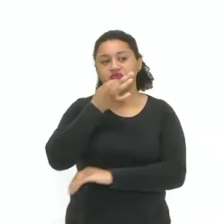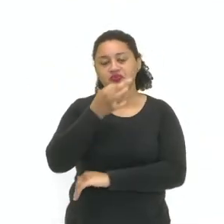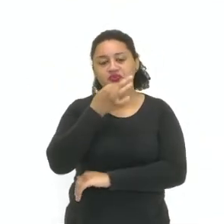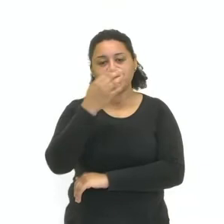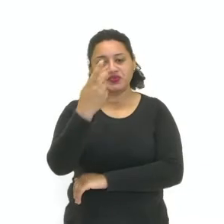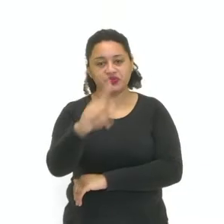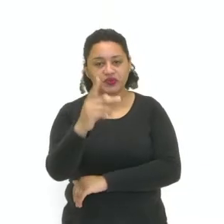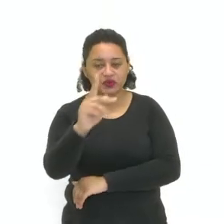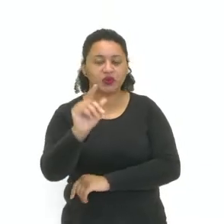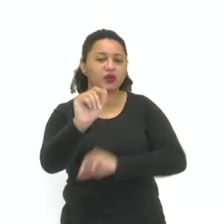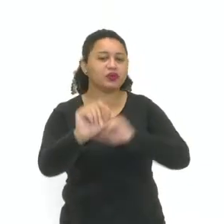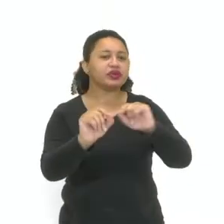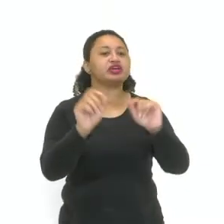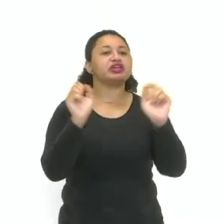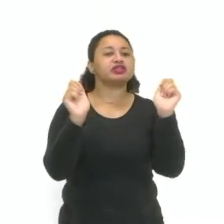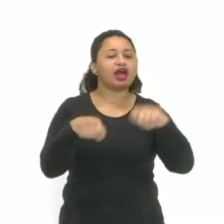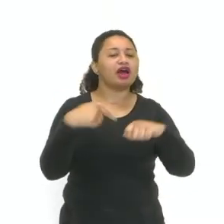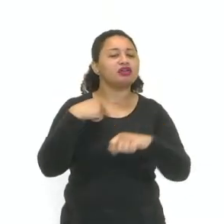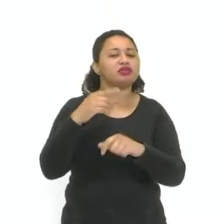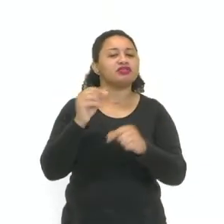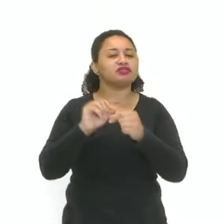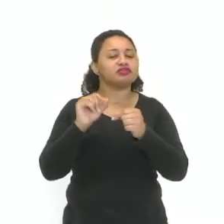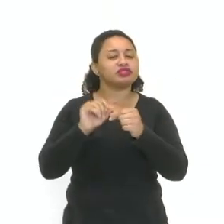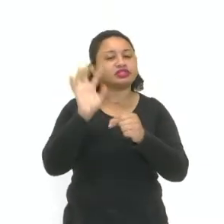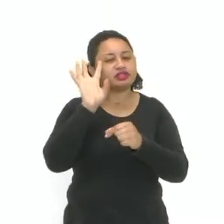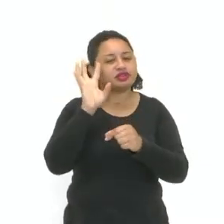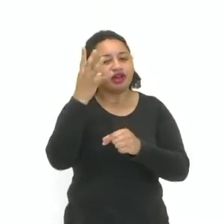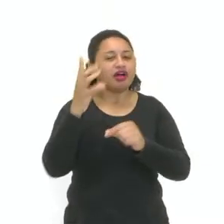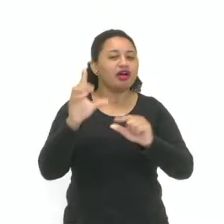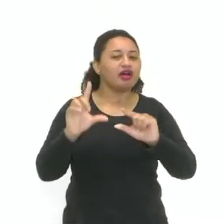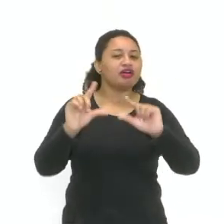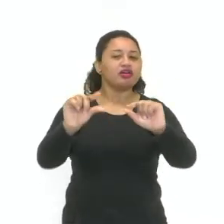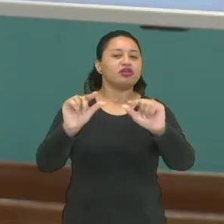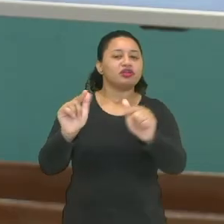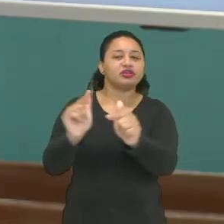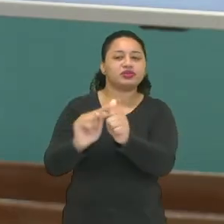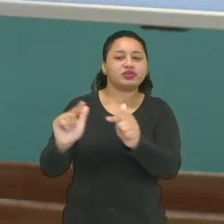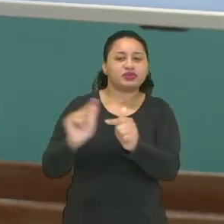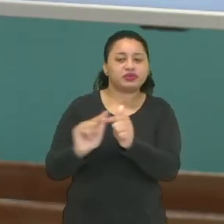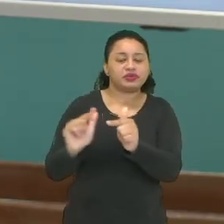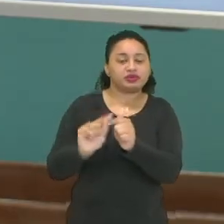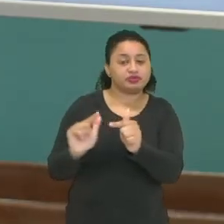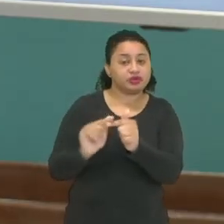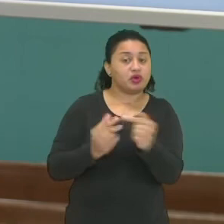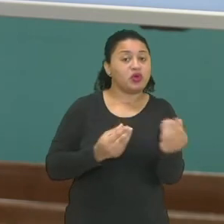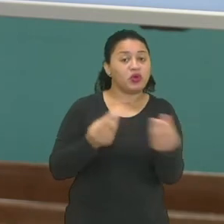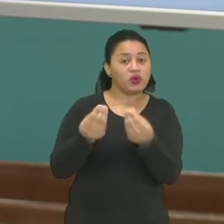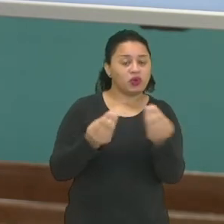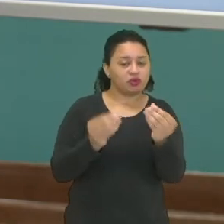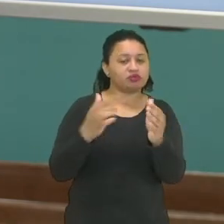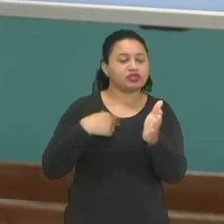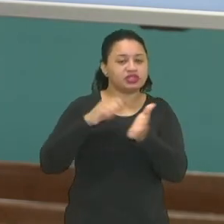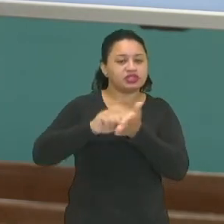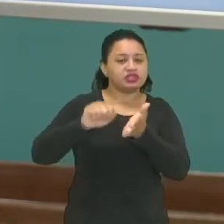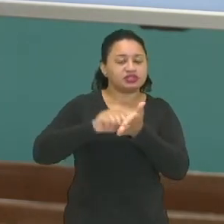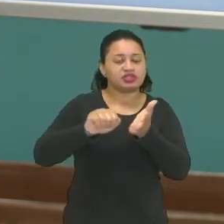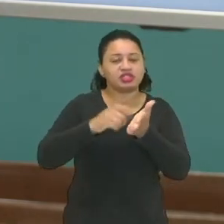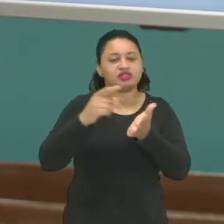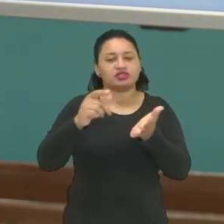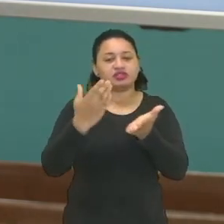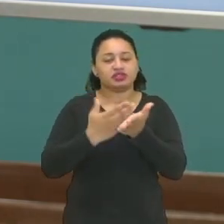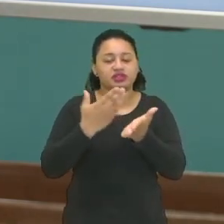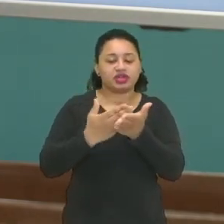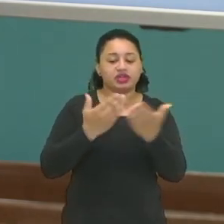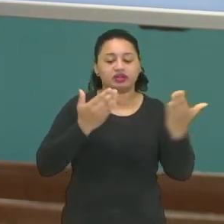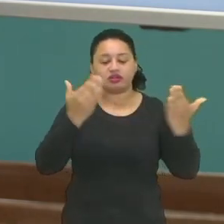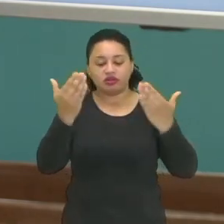opinião aí sobre o que poderia ser feito para acabar ou minimizar com esse problema. Então escreva aí no seu caderno, então, comparando